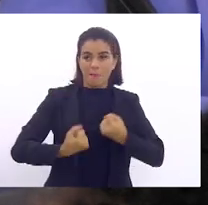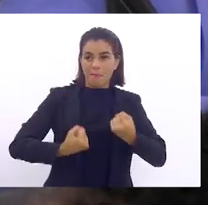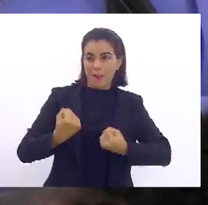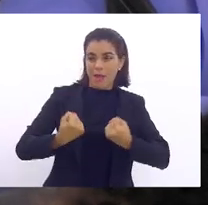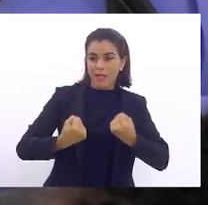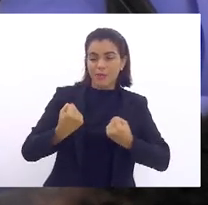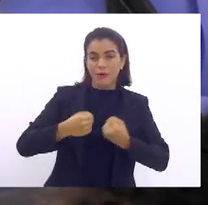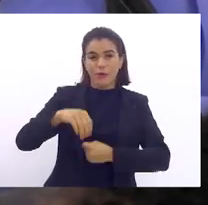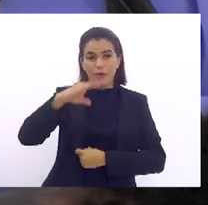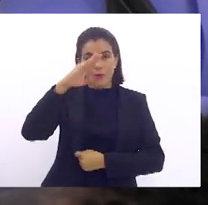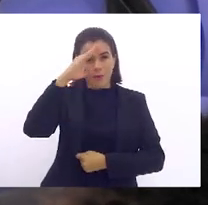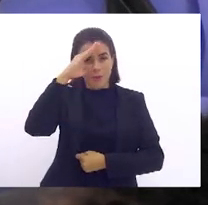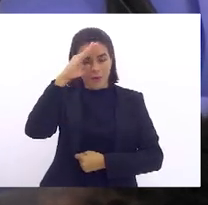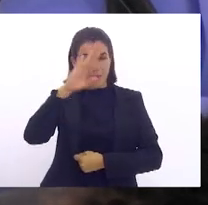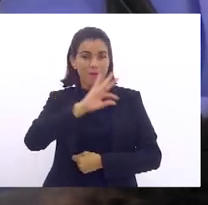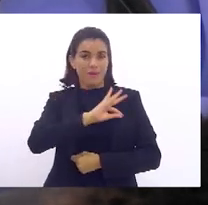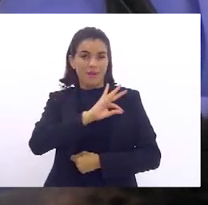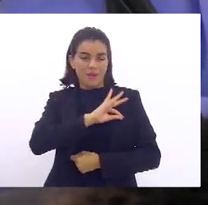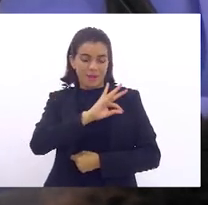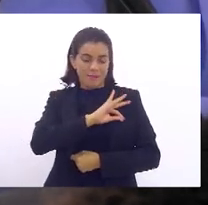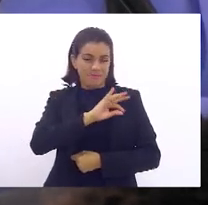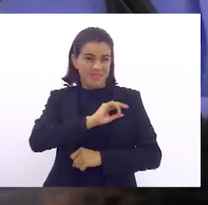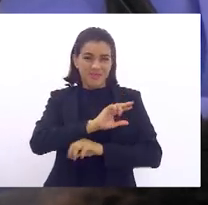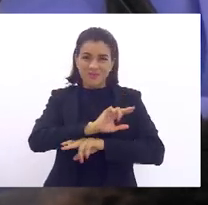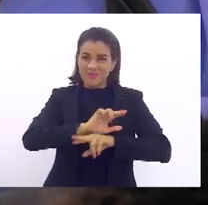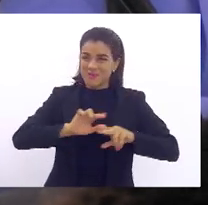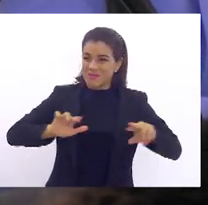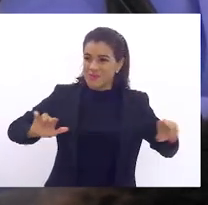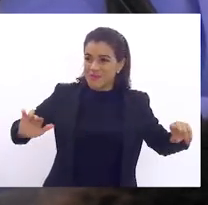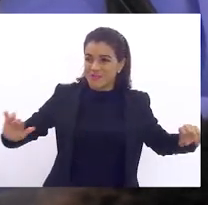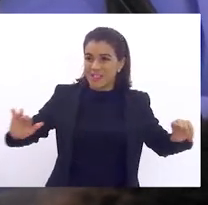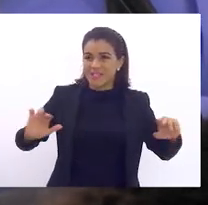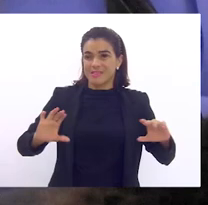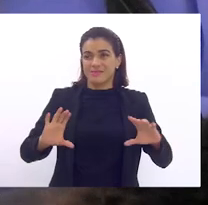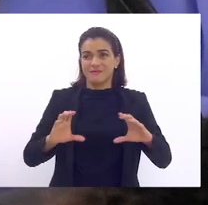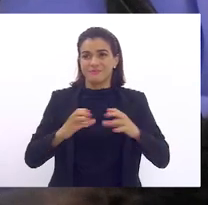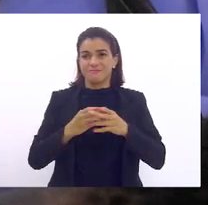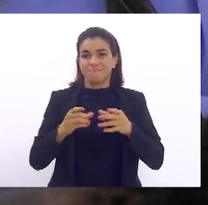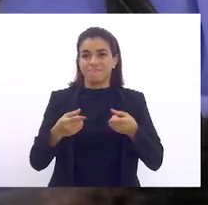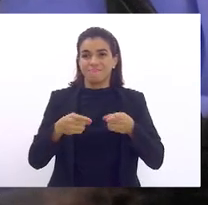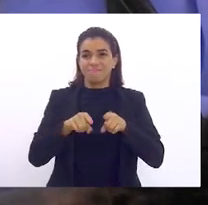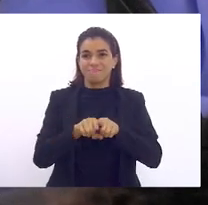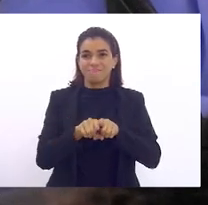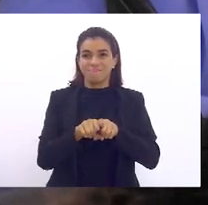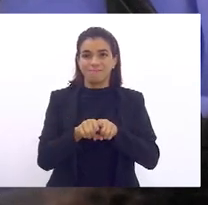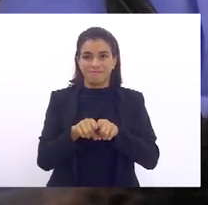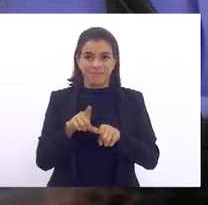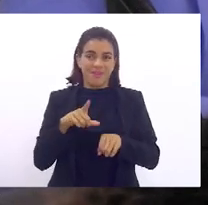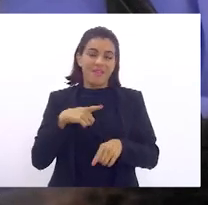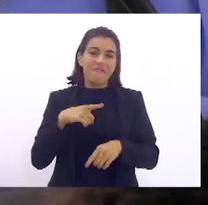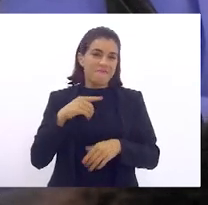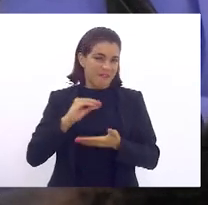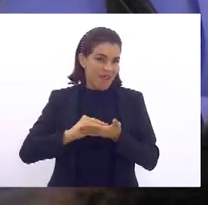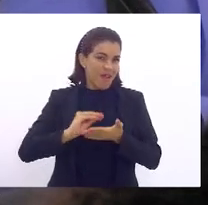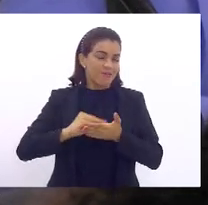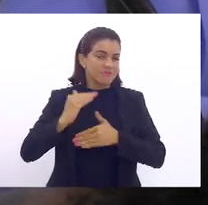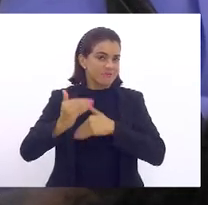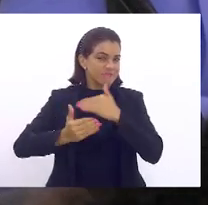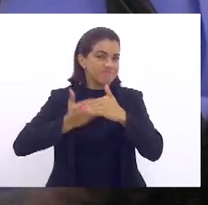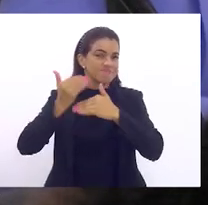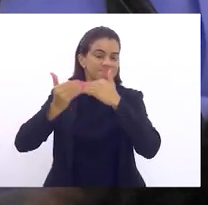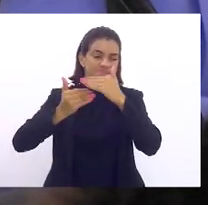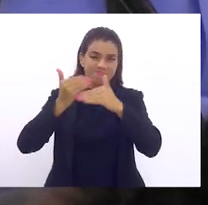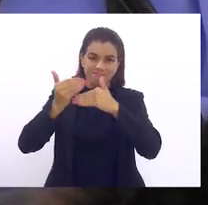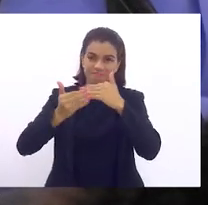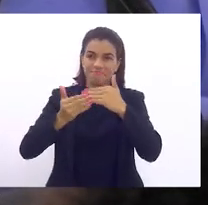Polícia Civil enfim são muitas as parceiras aqui nessa mesa e e eu acho que a gente ainda tem muito para caminhar tem muito para fazer